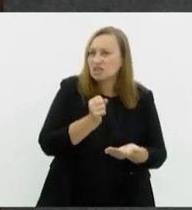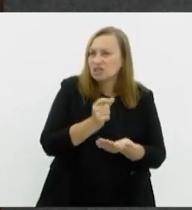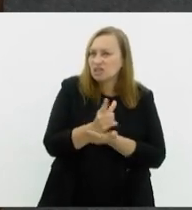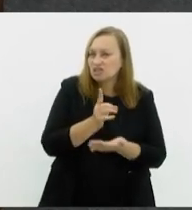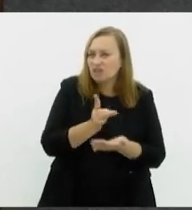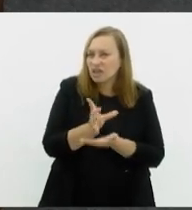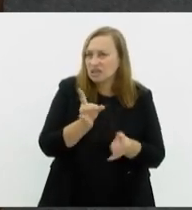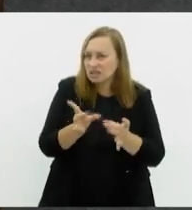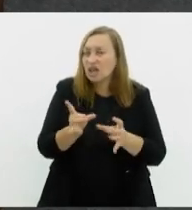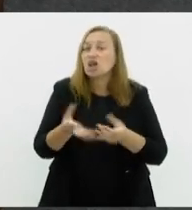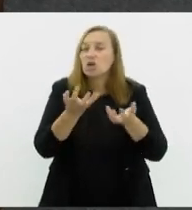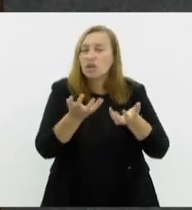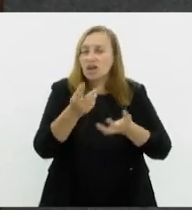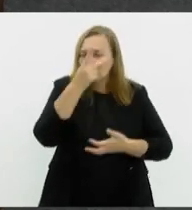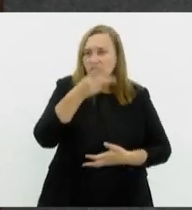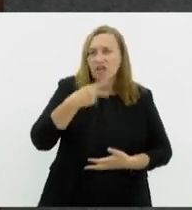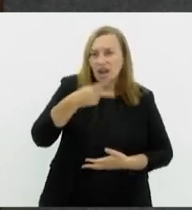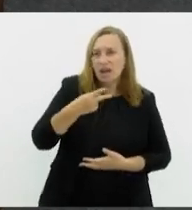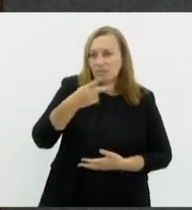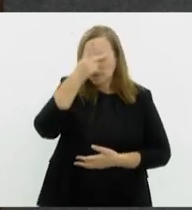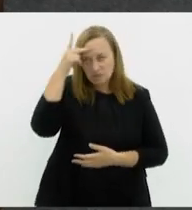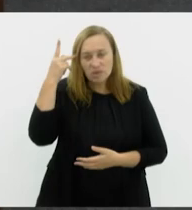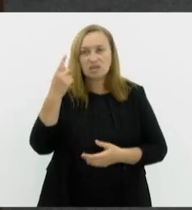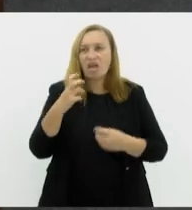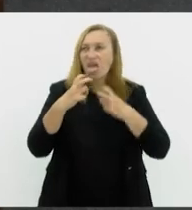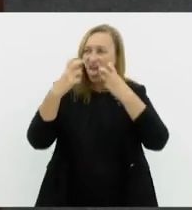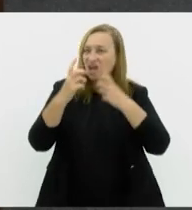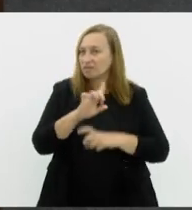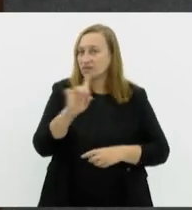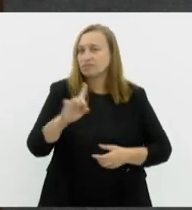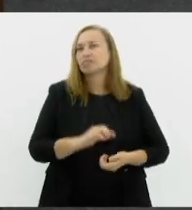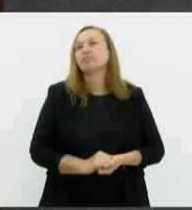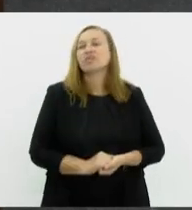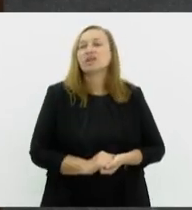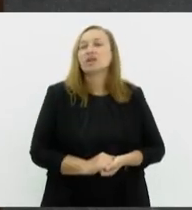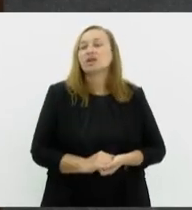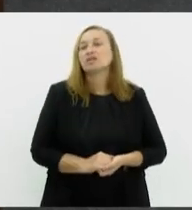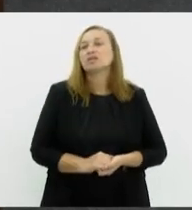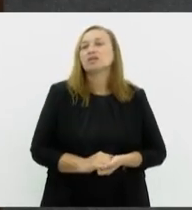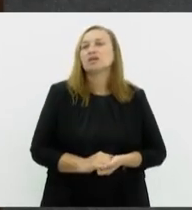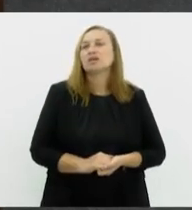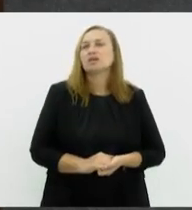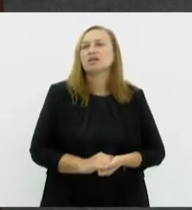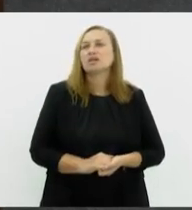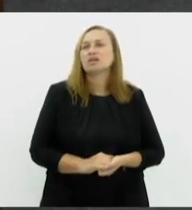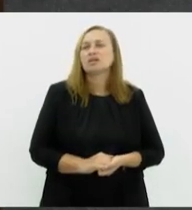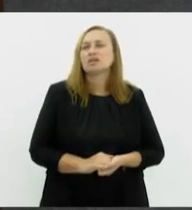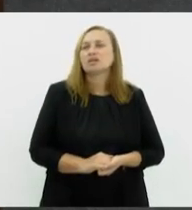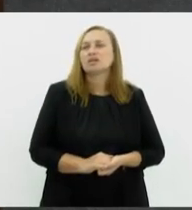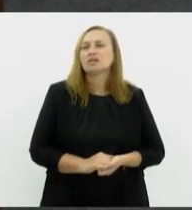dizer para as pessoas, não adianta gritar, que é o seguinte,